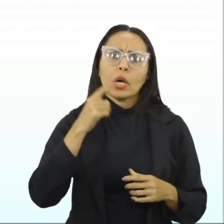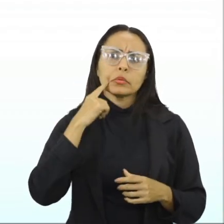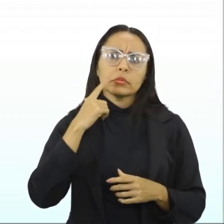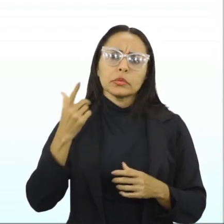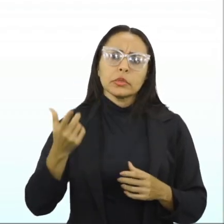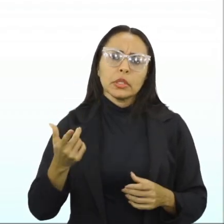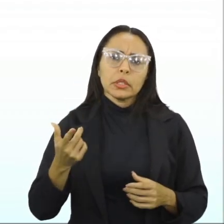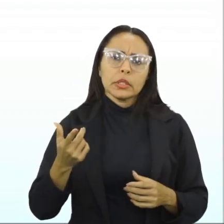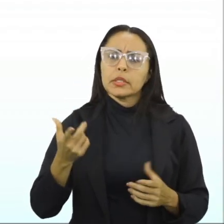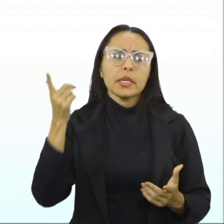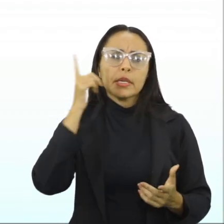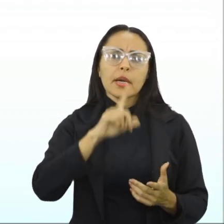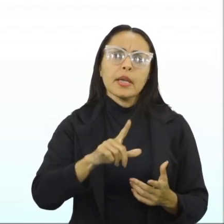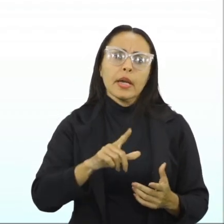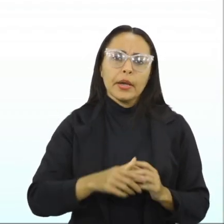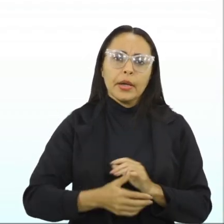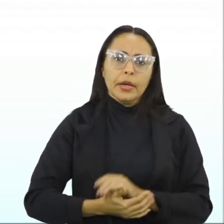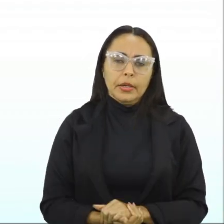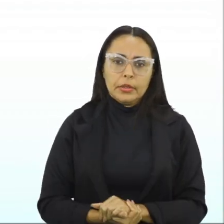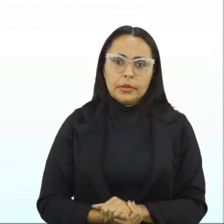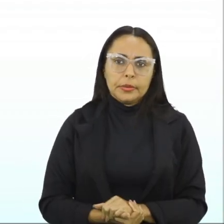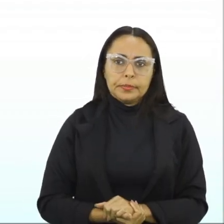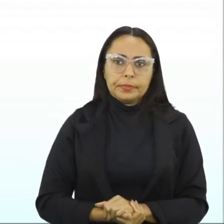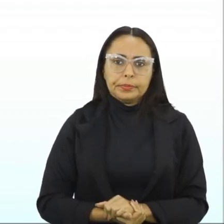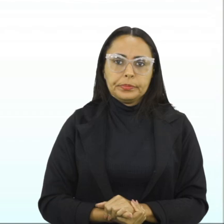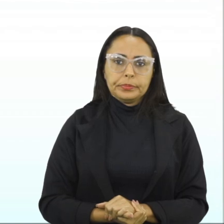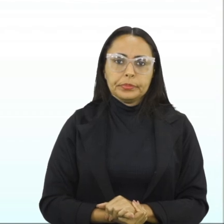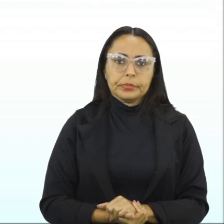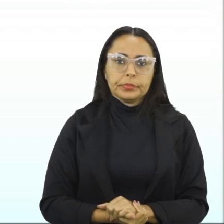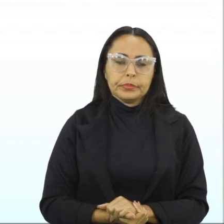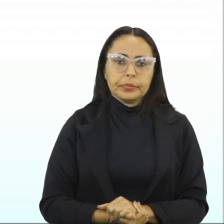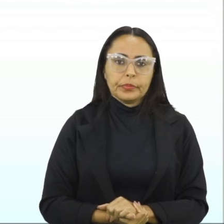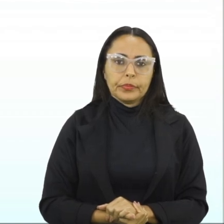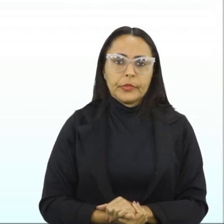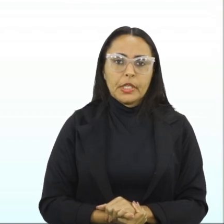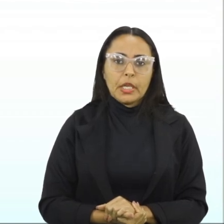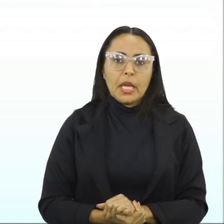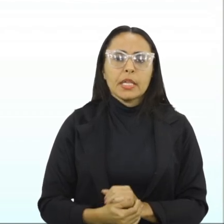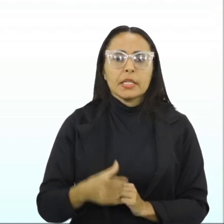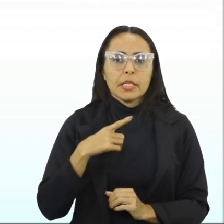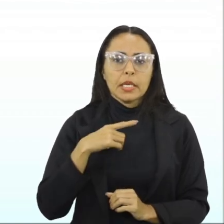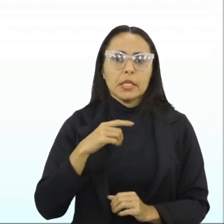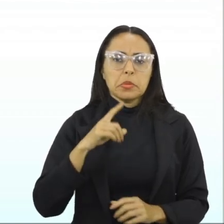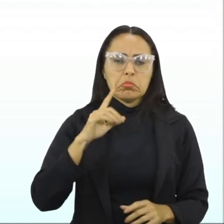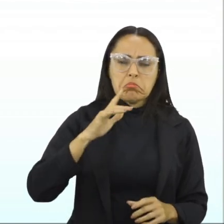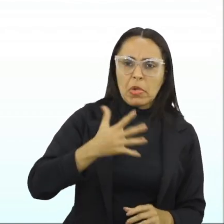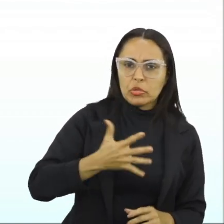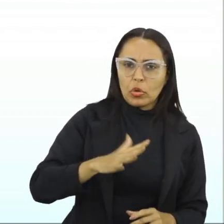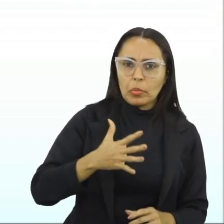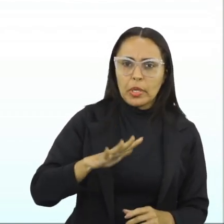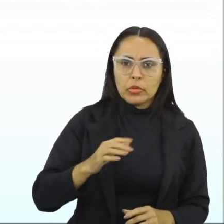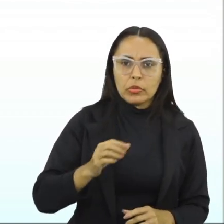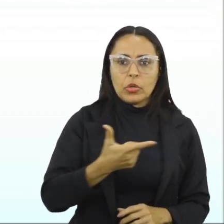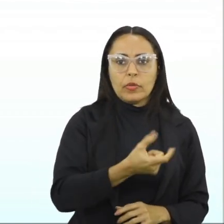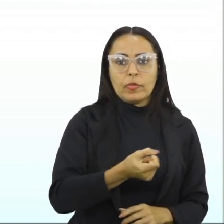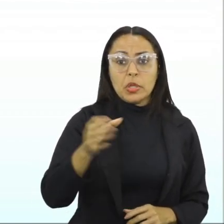no vegetal, quem é que ganha? Tá aqui, meu filho. Aqui você vai ter assim, mais ou